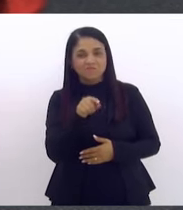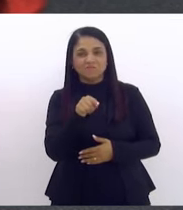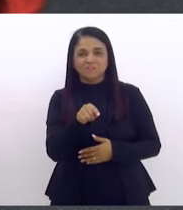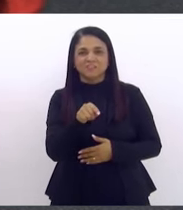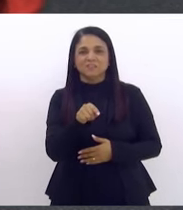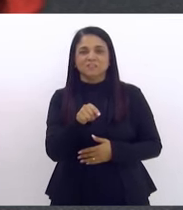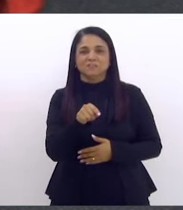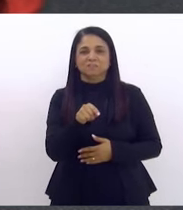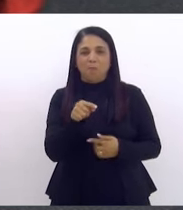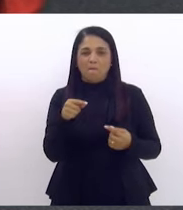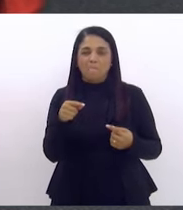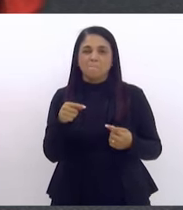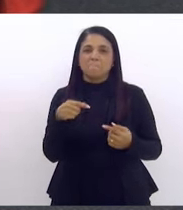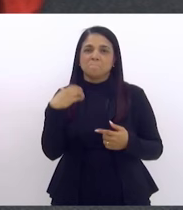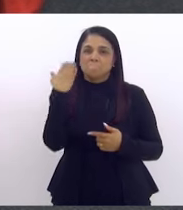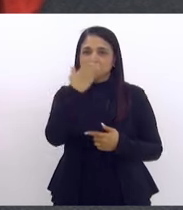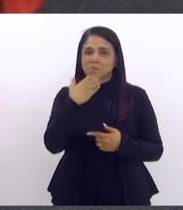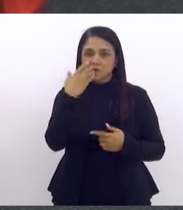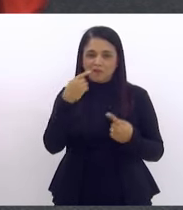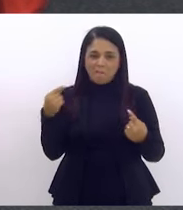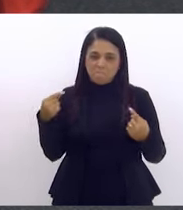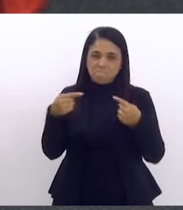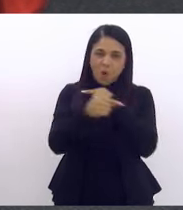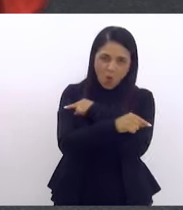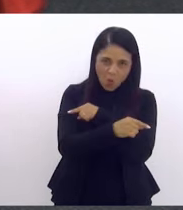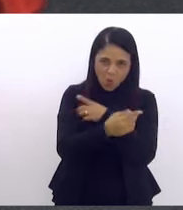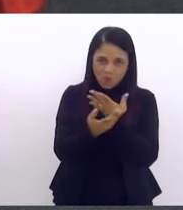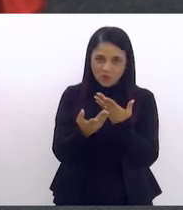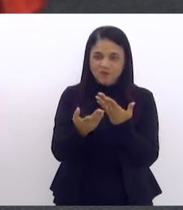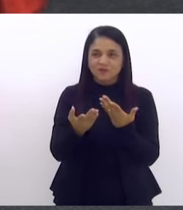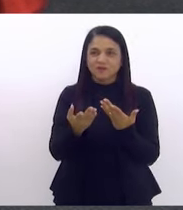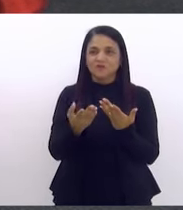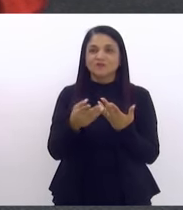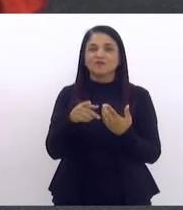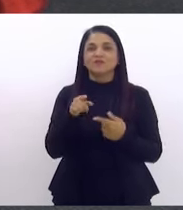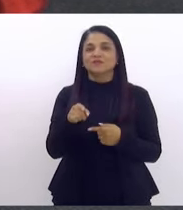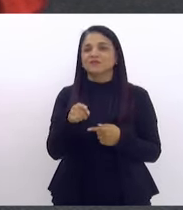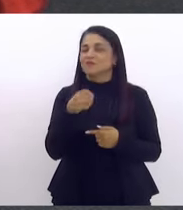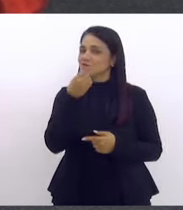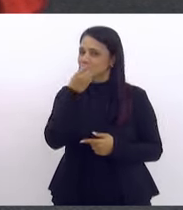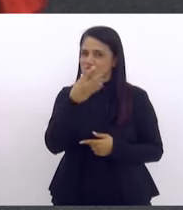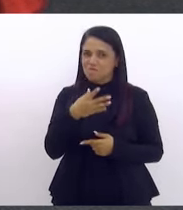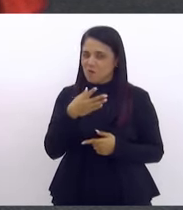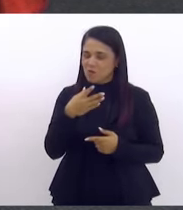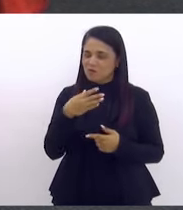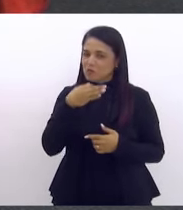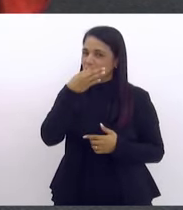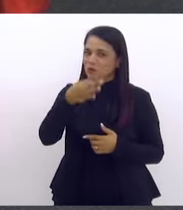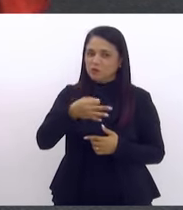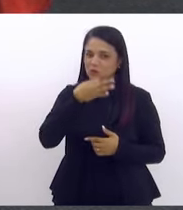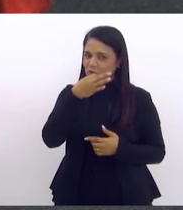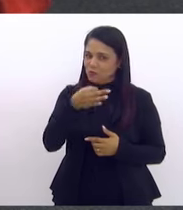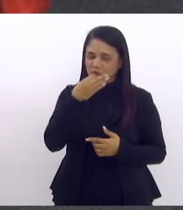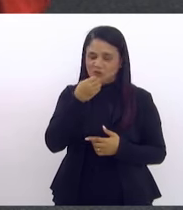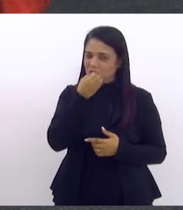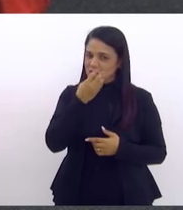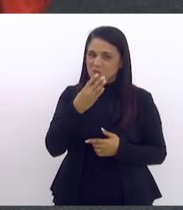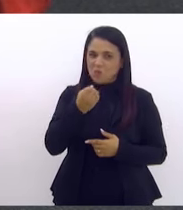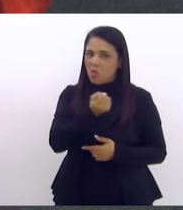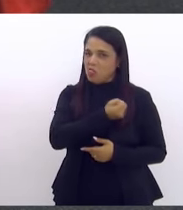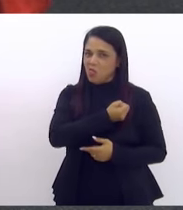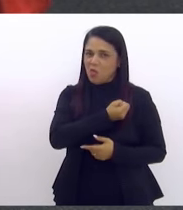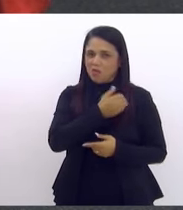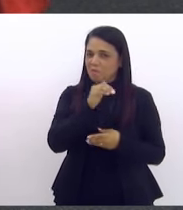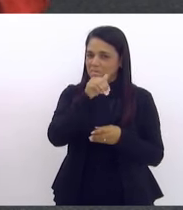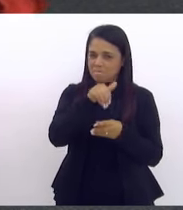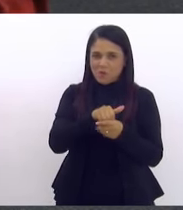atravessou o samba. Eu quero dizer que Vossa Excelência atravessou o samba. O seu enredo não vai ter uma boa nota na